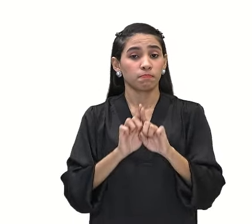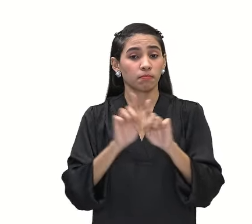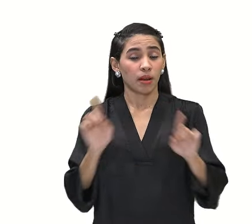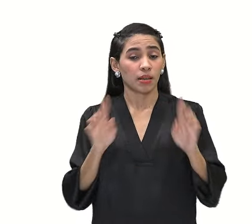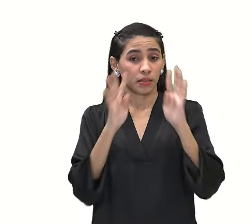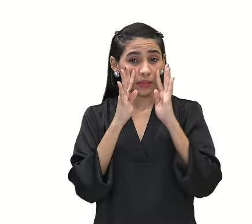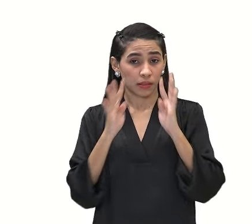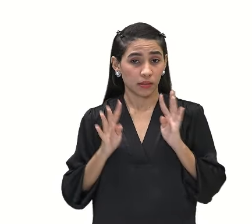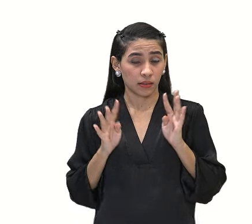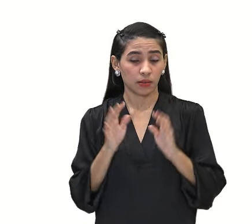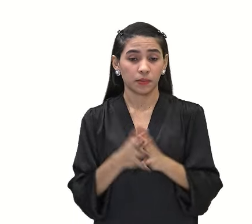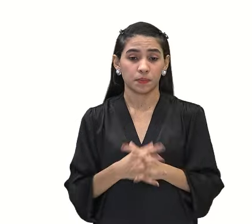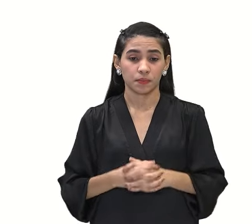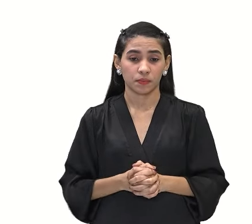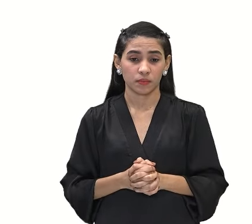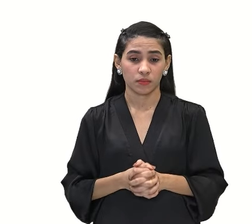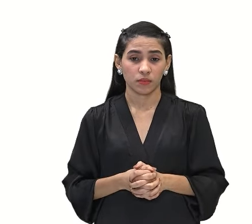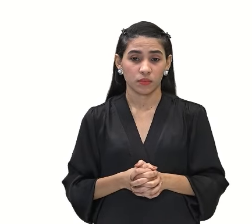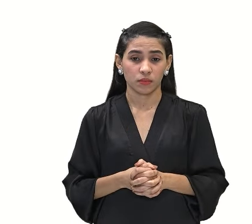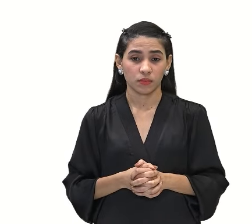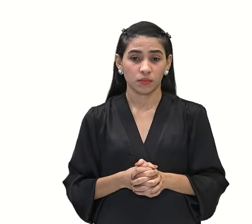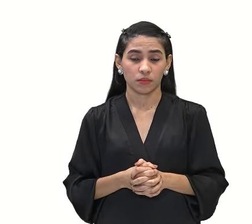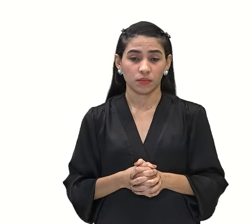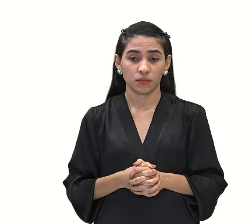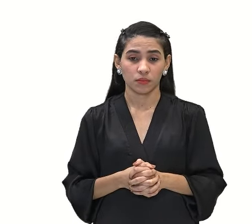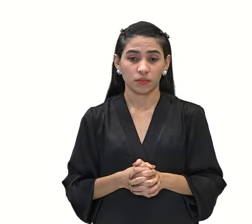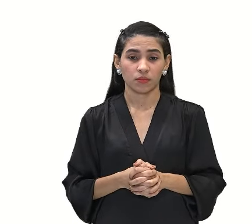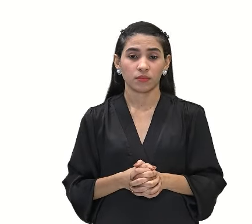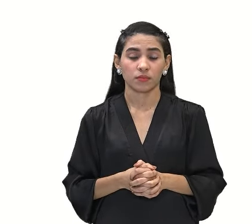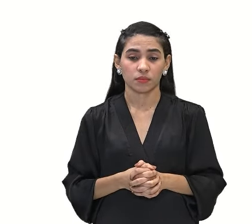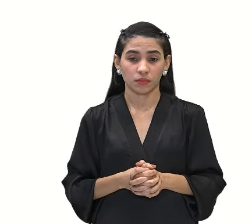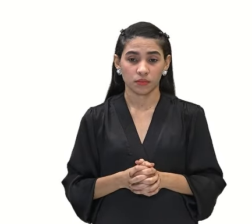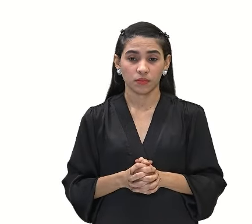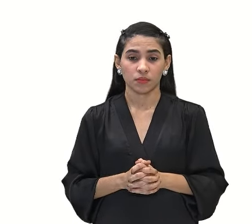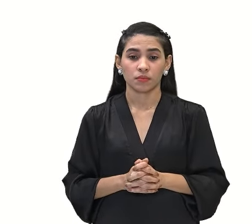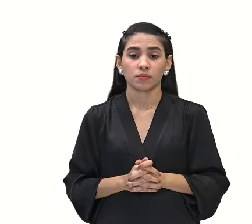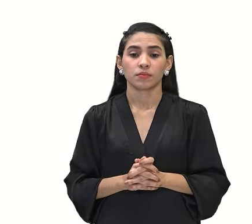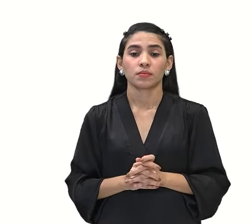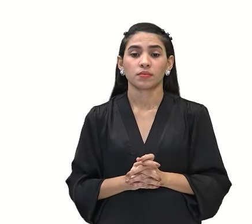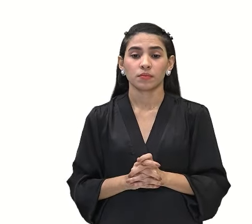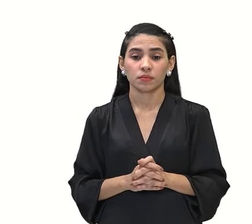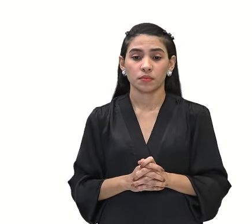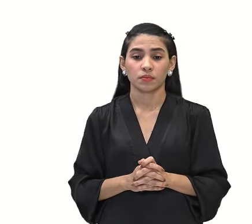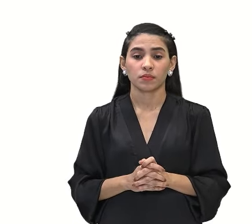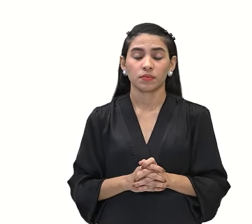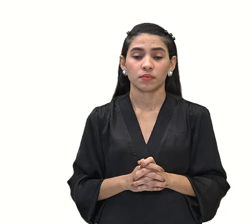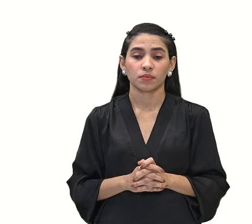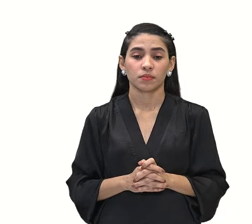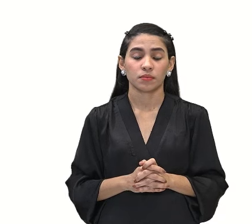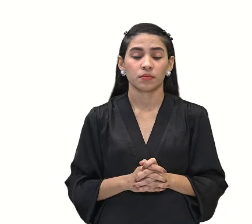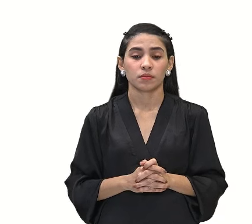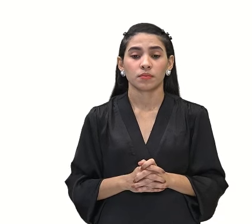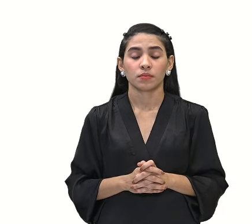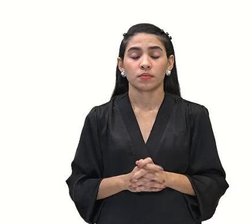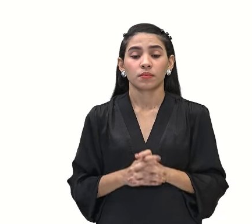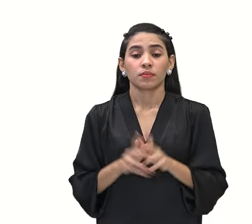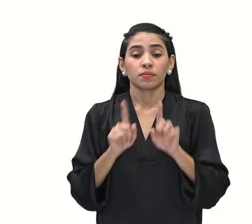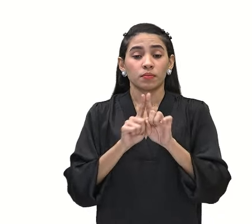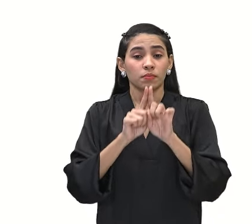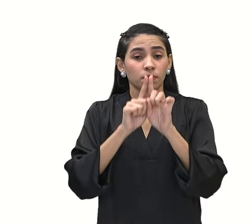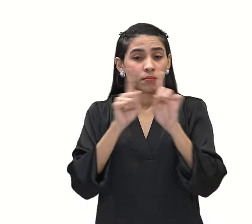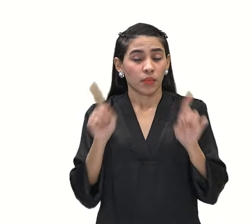Qual é o adentro Professor Aldemir tem a história da posição dos bancos Ele quer saber